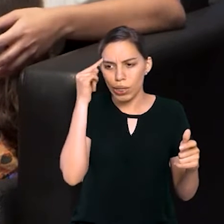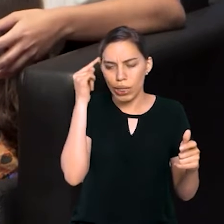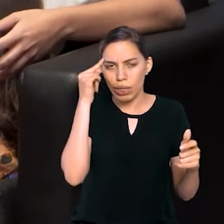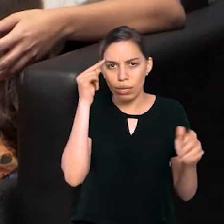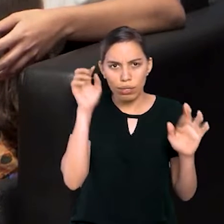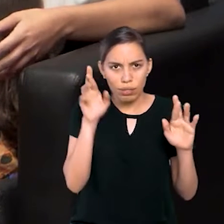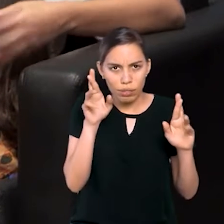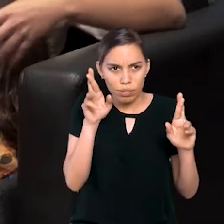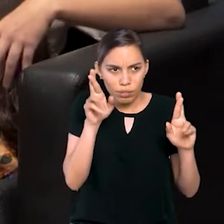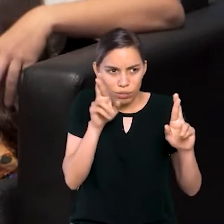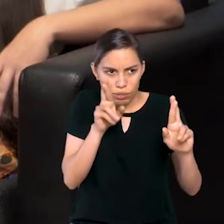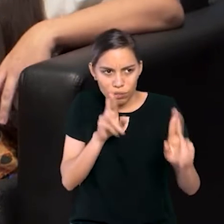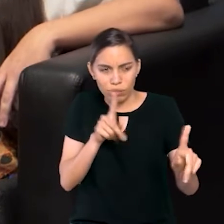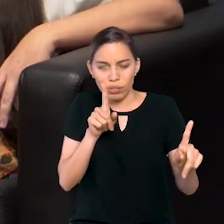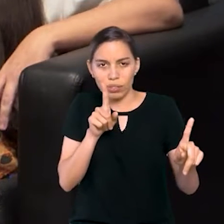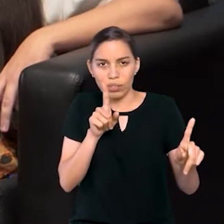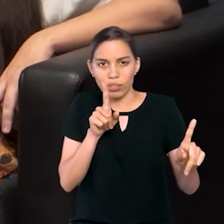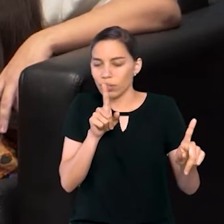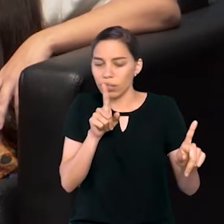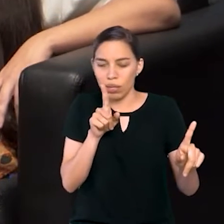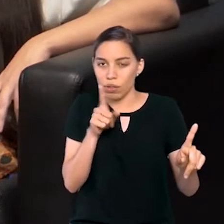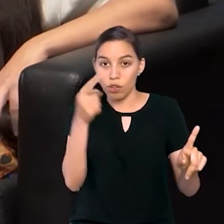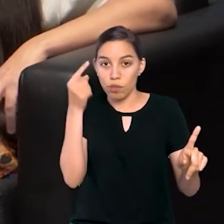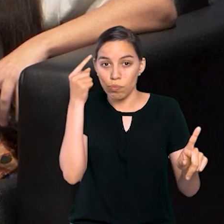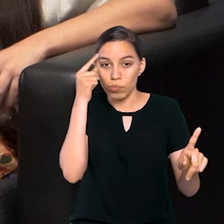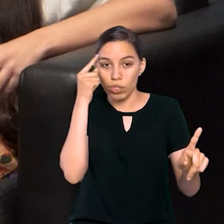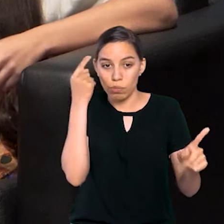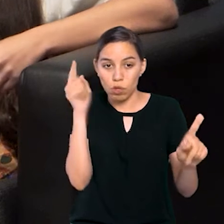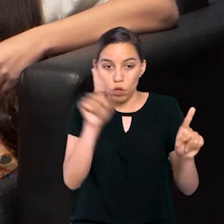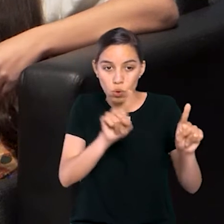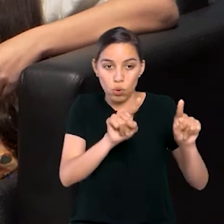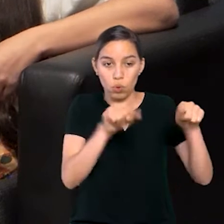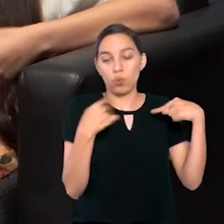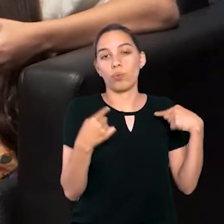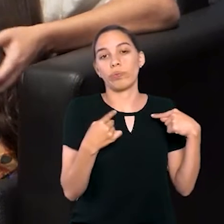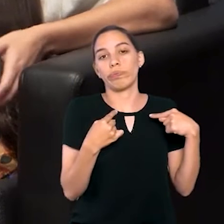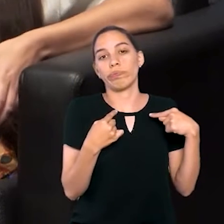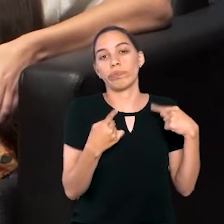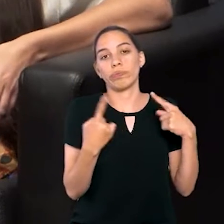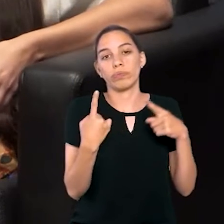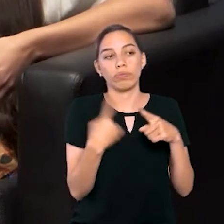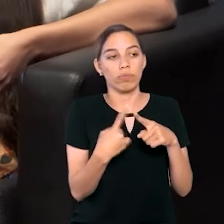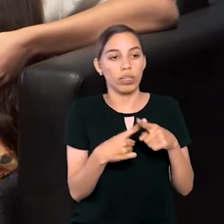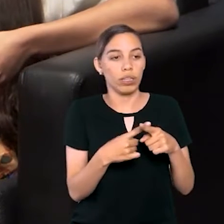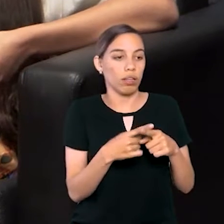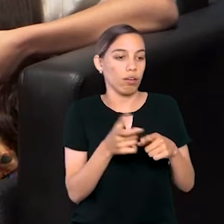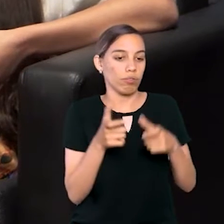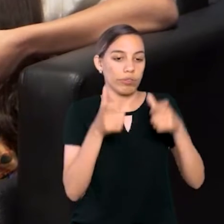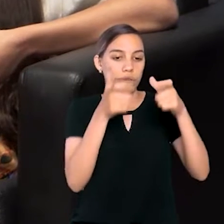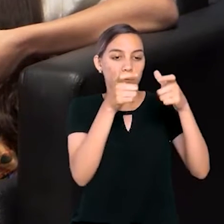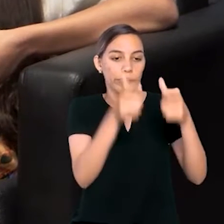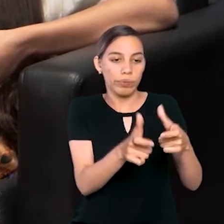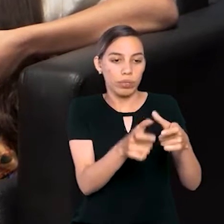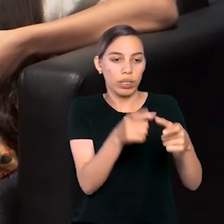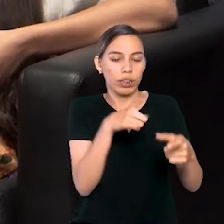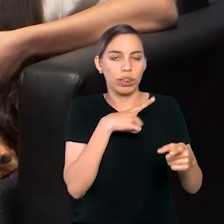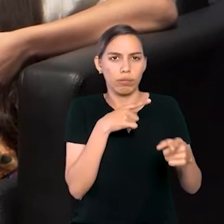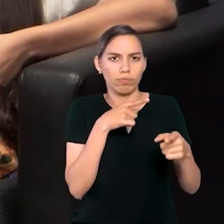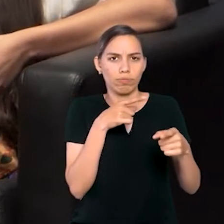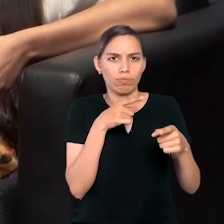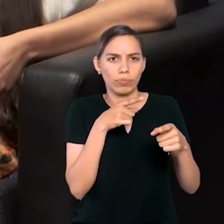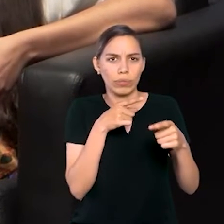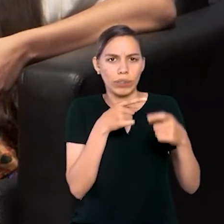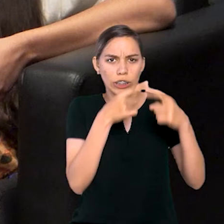que é diferente do nosso, é contra nós. Então, é um território de disputa também, em que eu